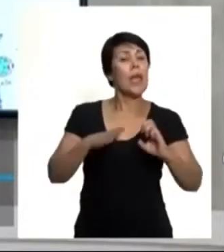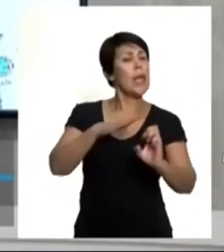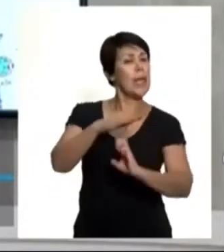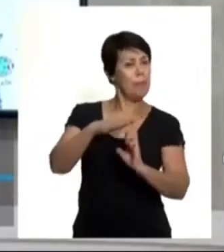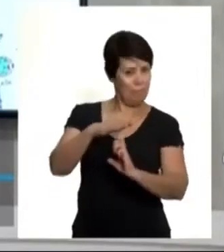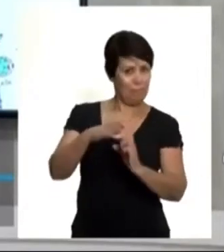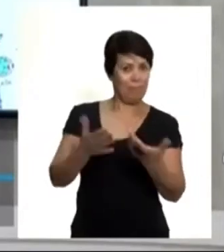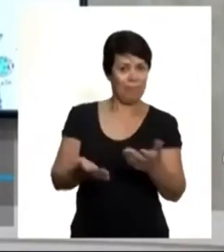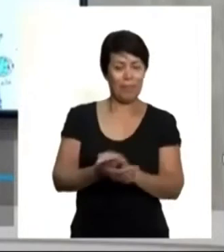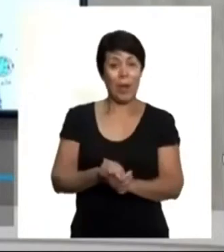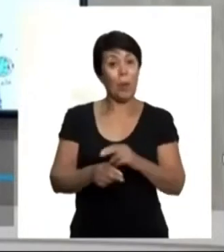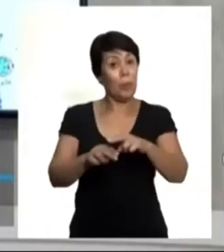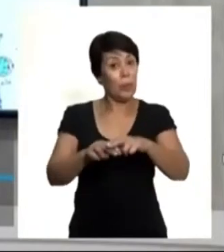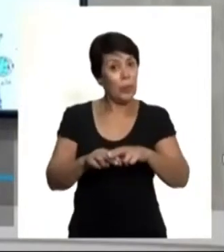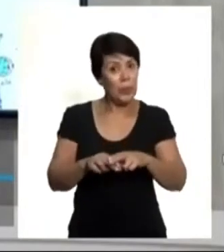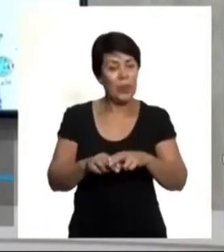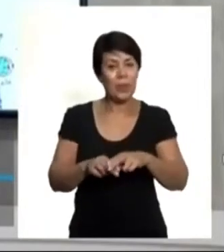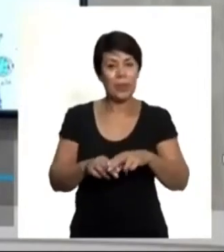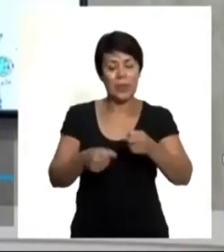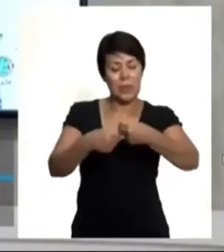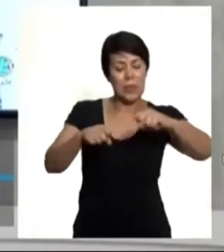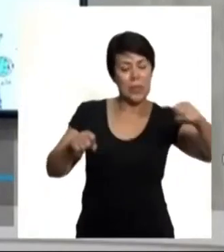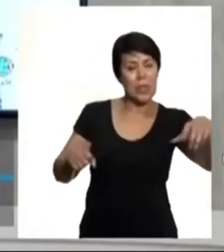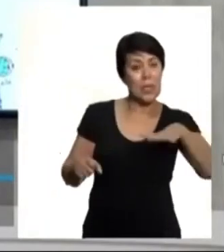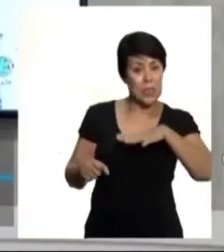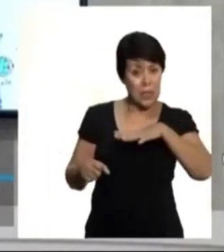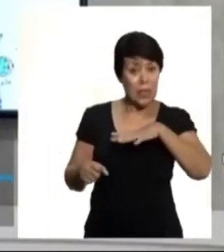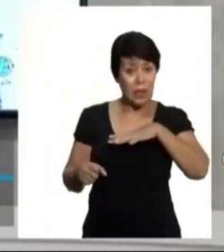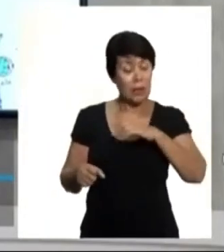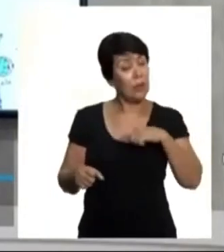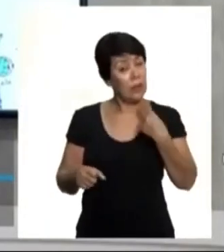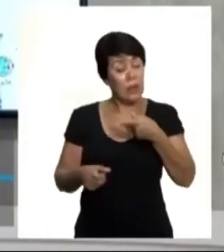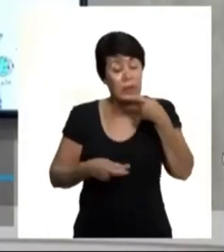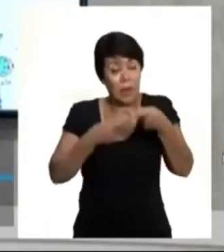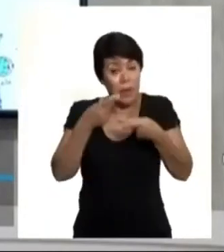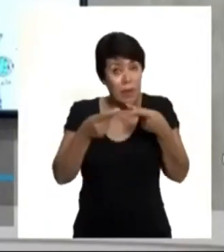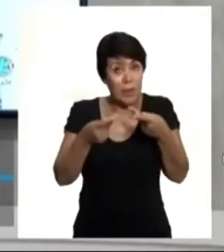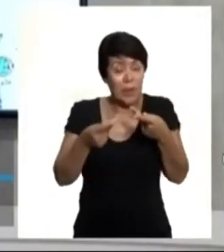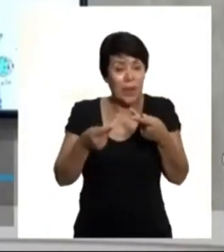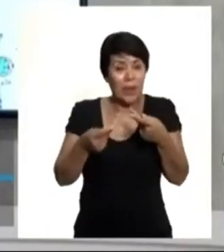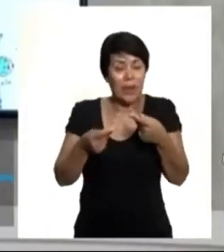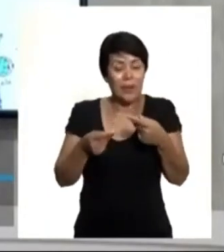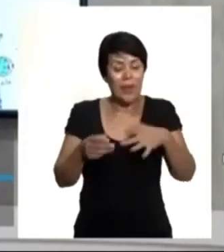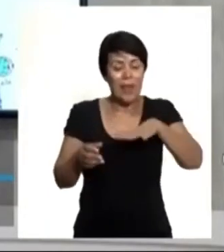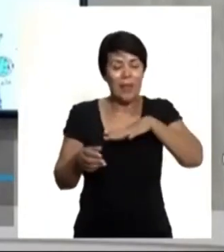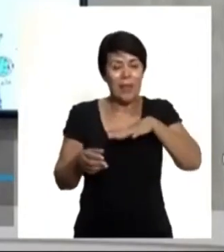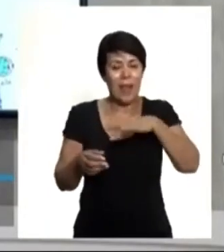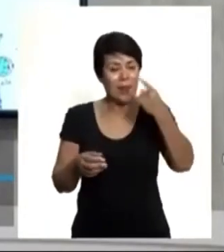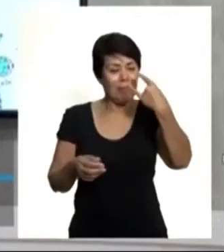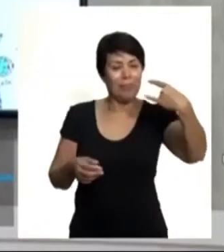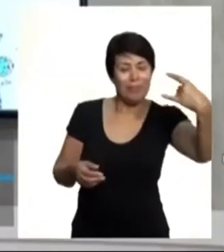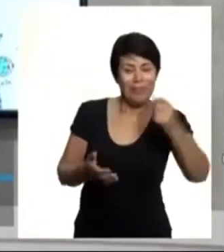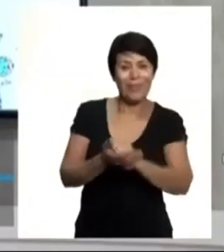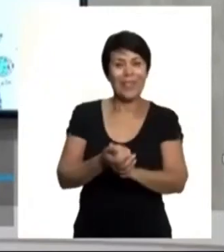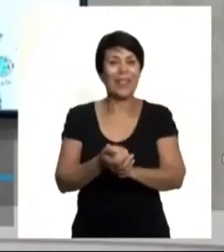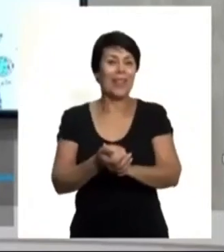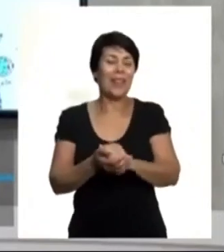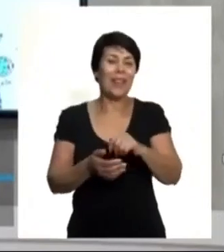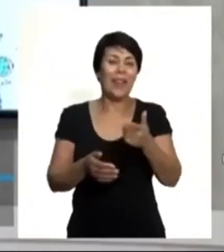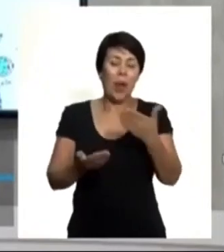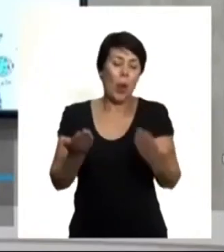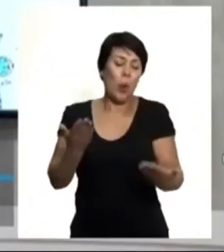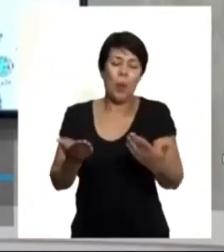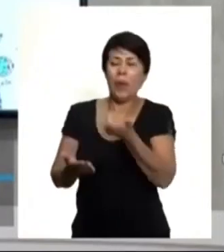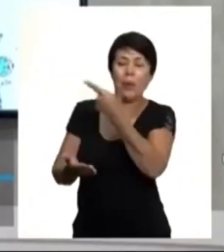empresas. Então, é por isso que essas grandes metrópoles são o que nós chamamos assim, né, cidades atrativas. A população sai das pequenas e médias